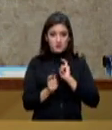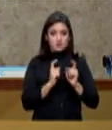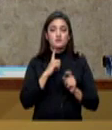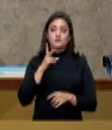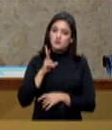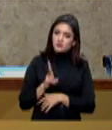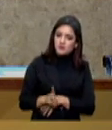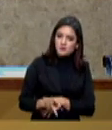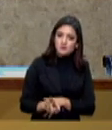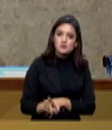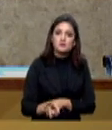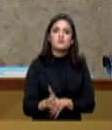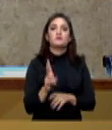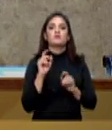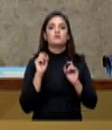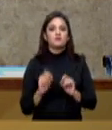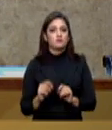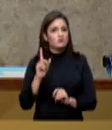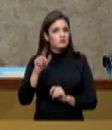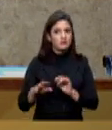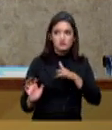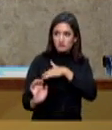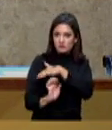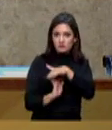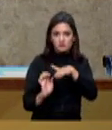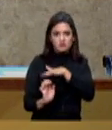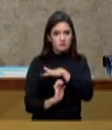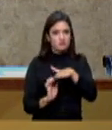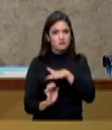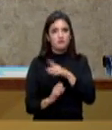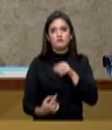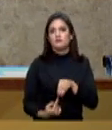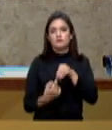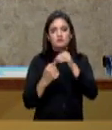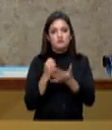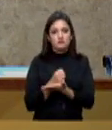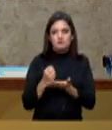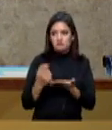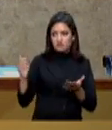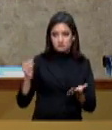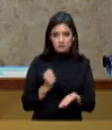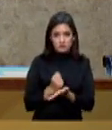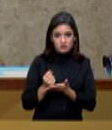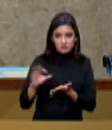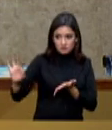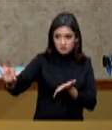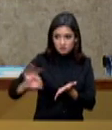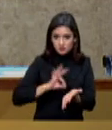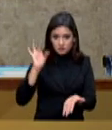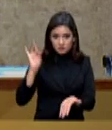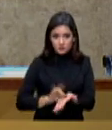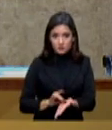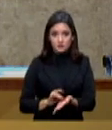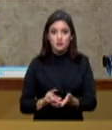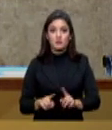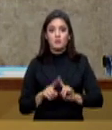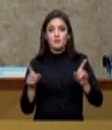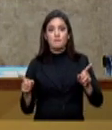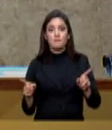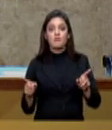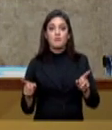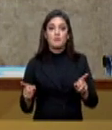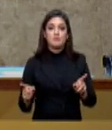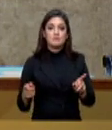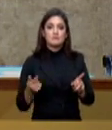continua sendo direcionada ao concessionário a única parte contratada diretamente o uniforme não é